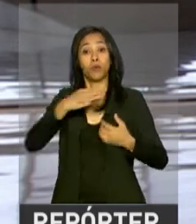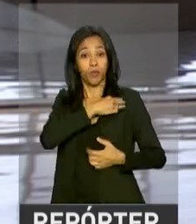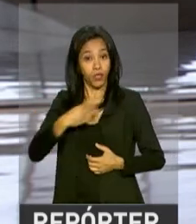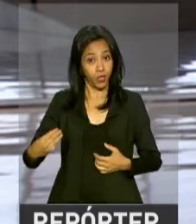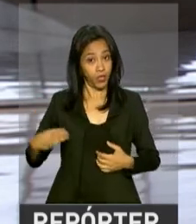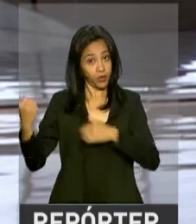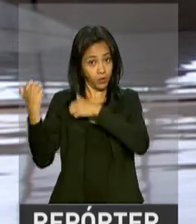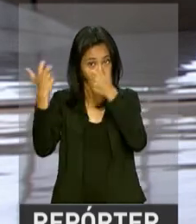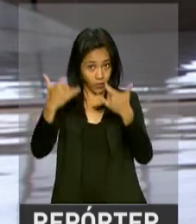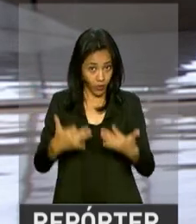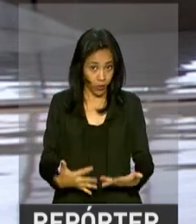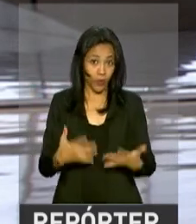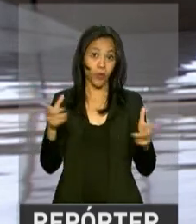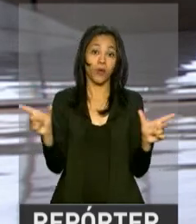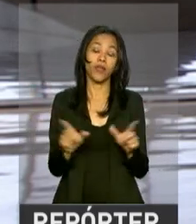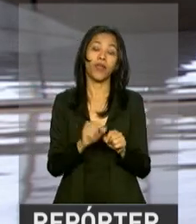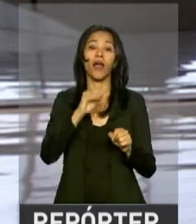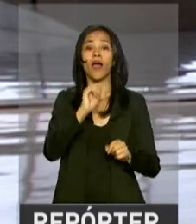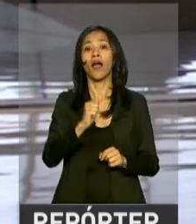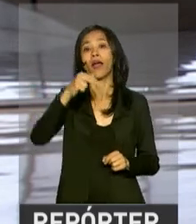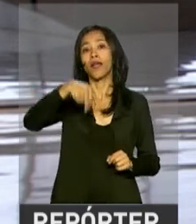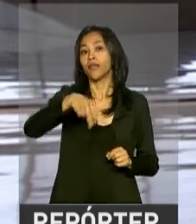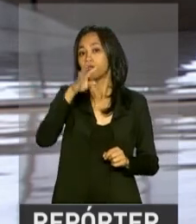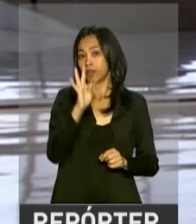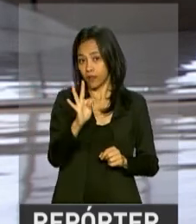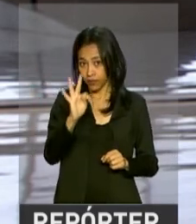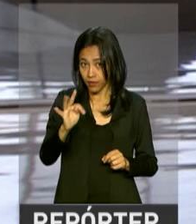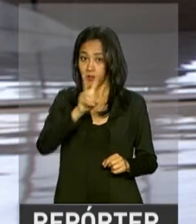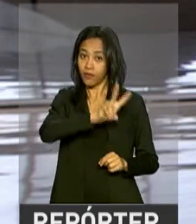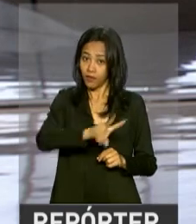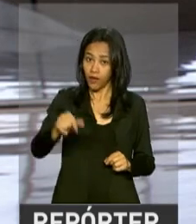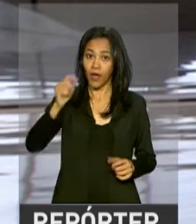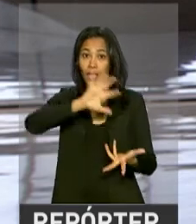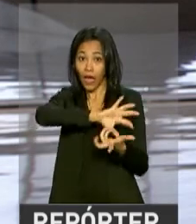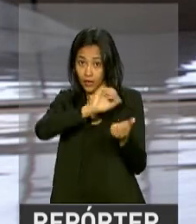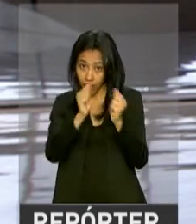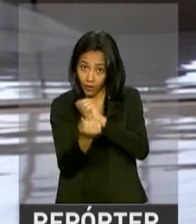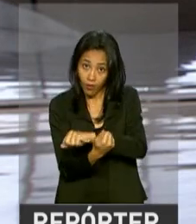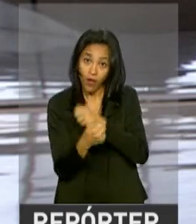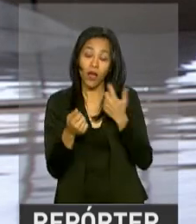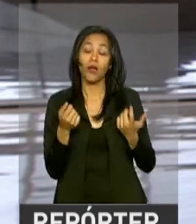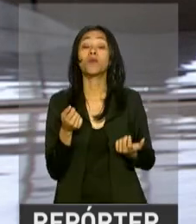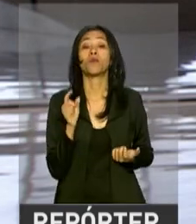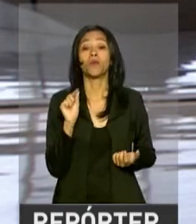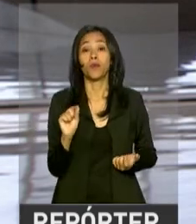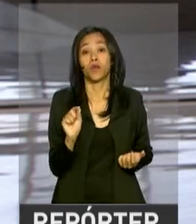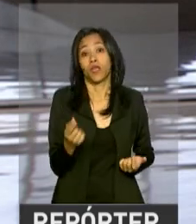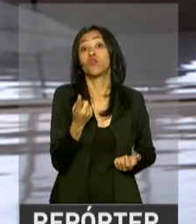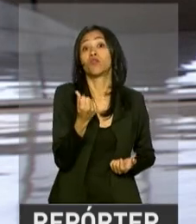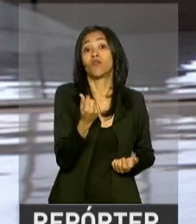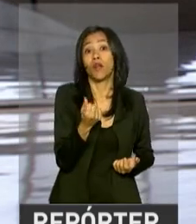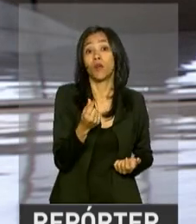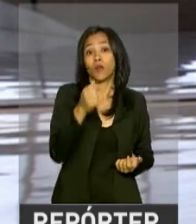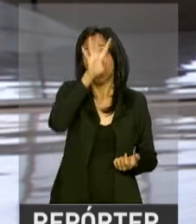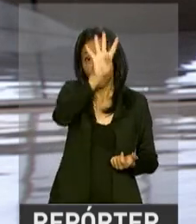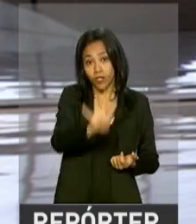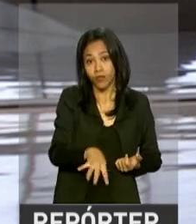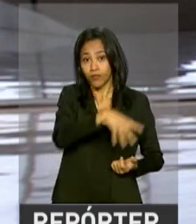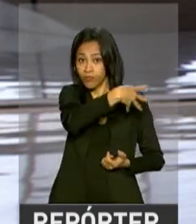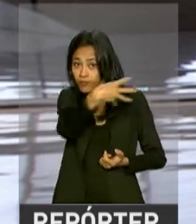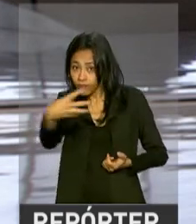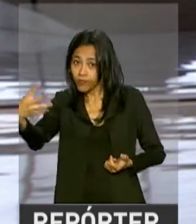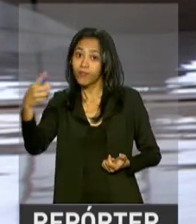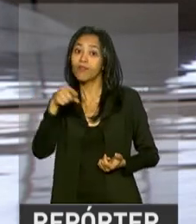transportes terrestres a antt vai fazer uma readequação dos valores da tabela de frete os